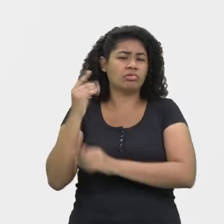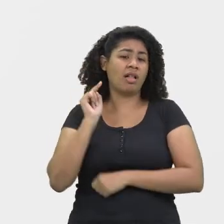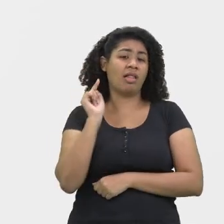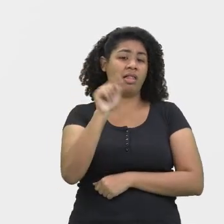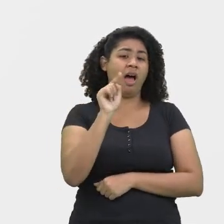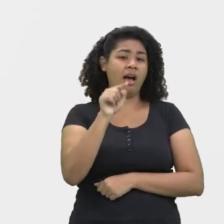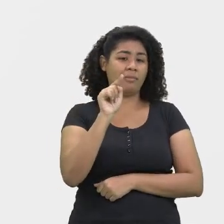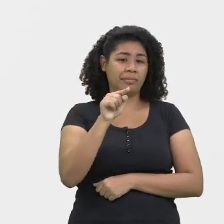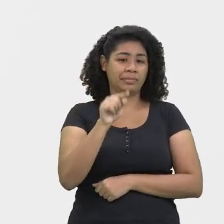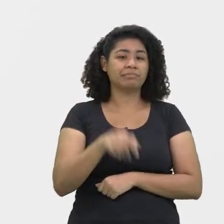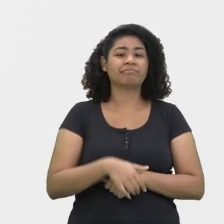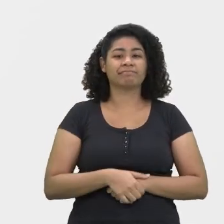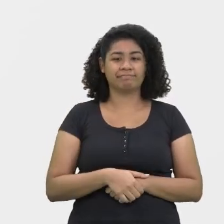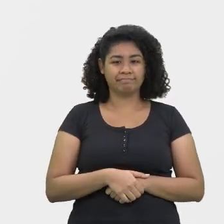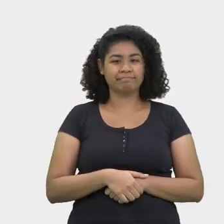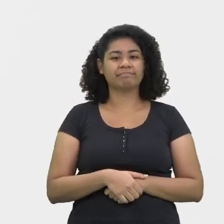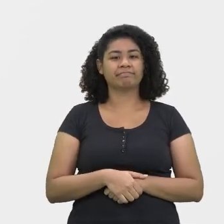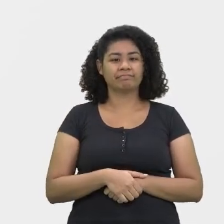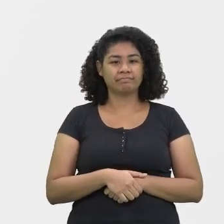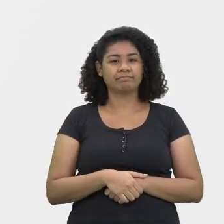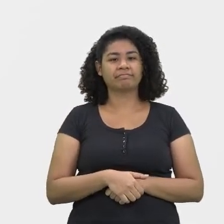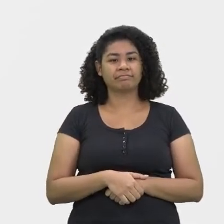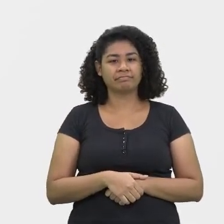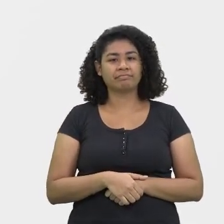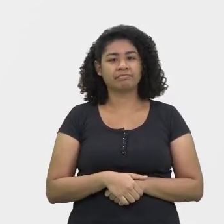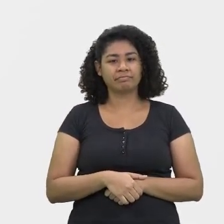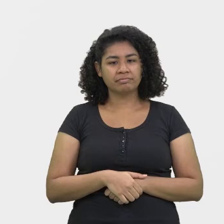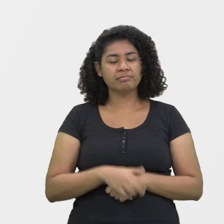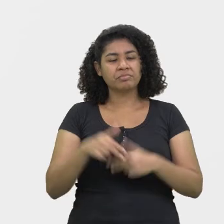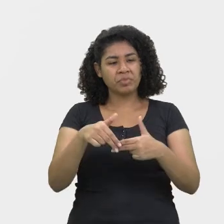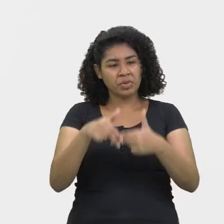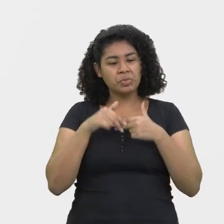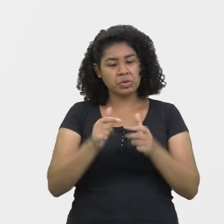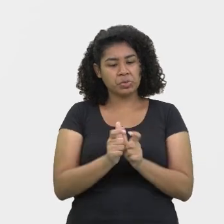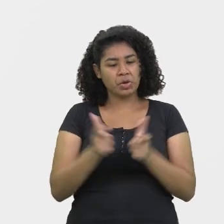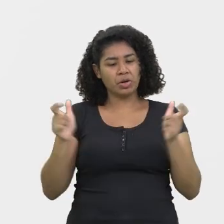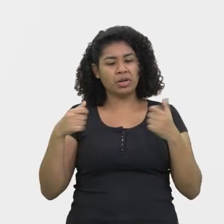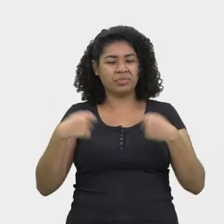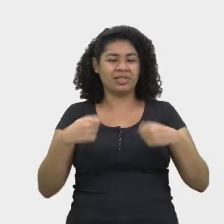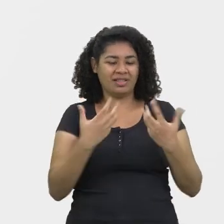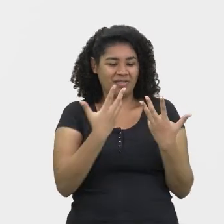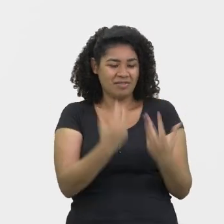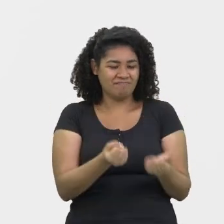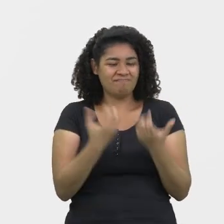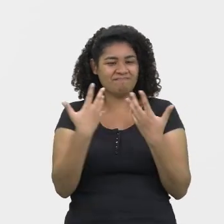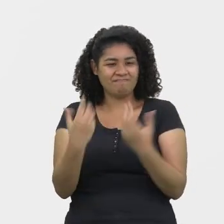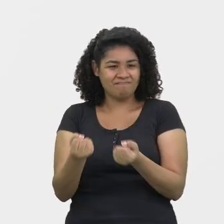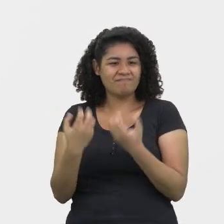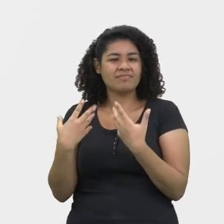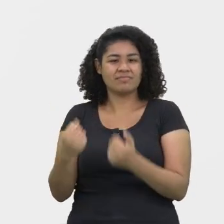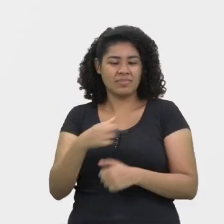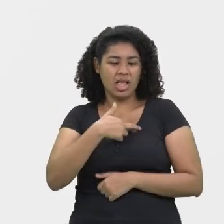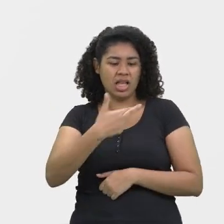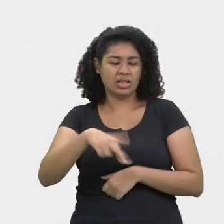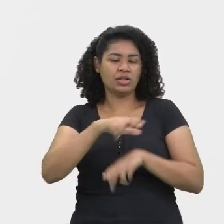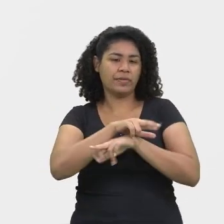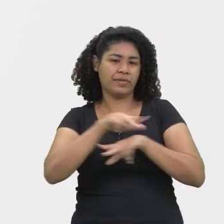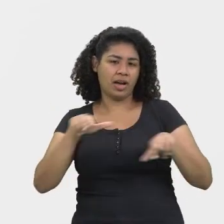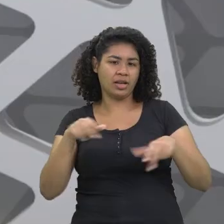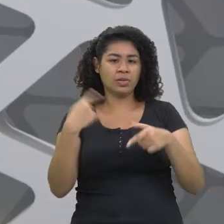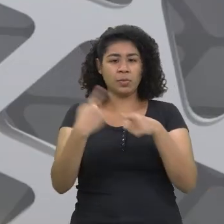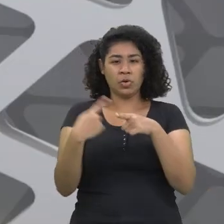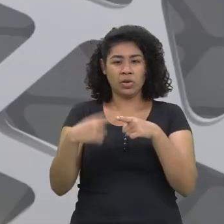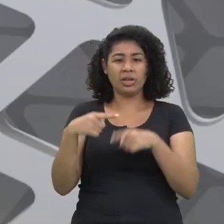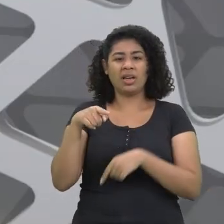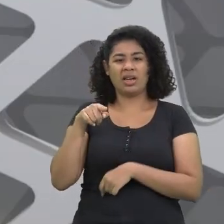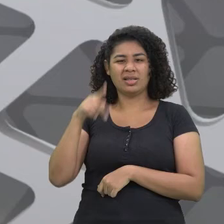cristãs e uma necessária tolerância mútua. Imagina, se eles já fugiram dos